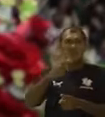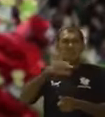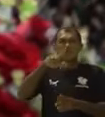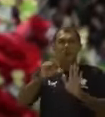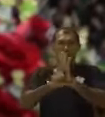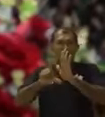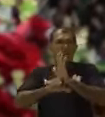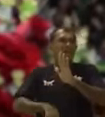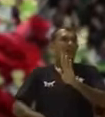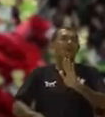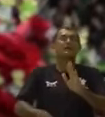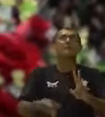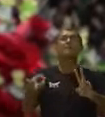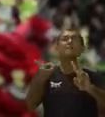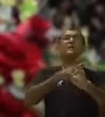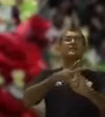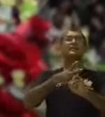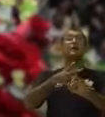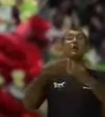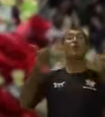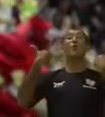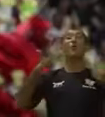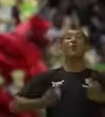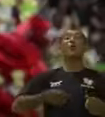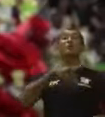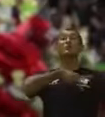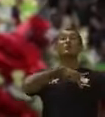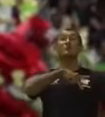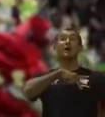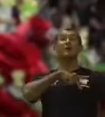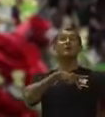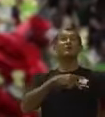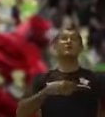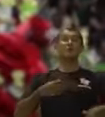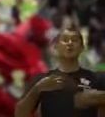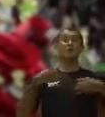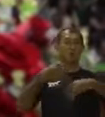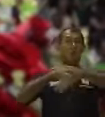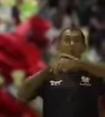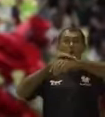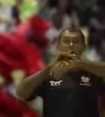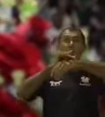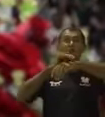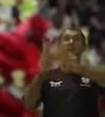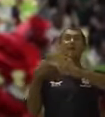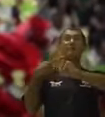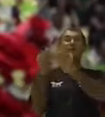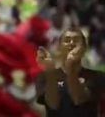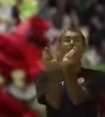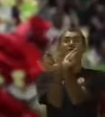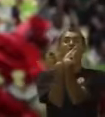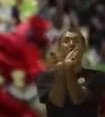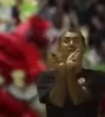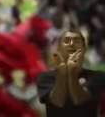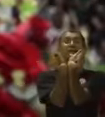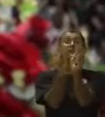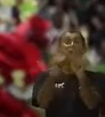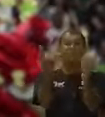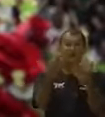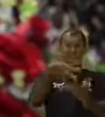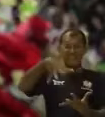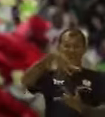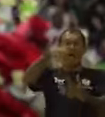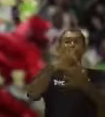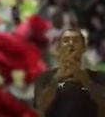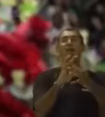autoridades prenderam o corpo de Paulo. O seu corpo físico está preso, está algemado, mas a sua alma